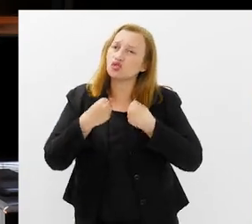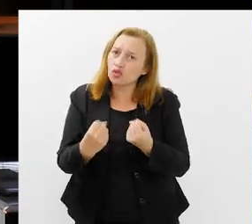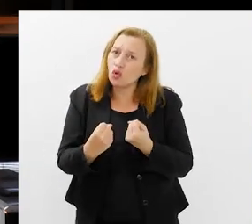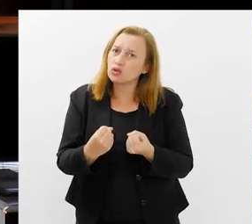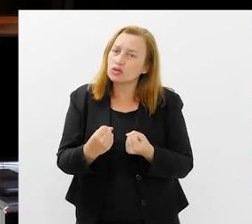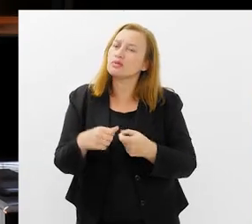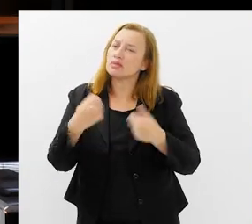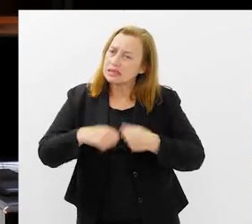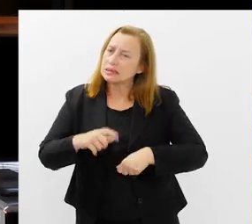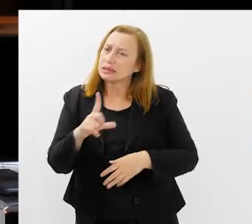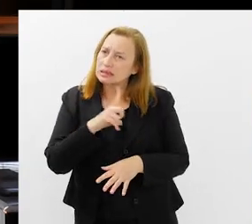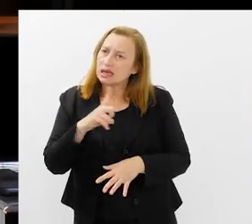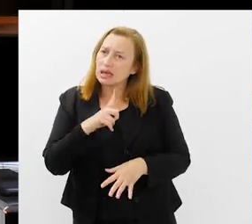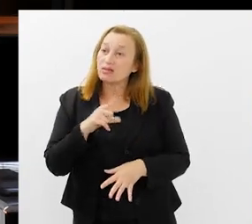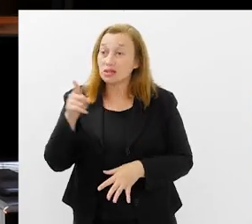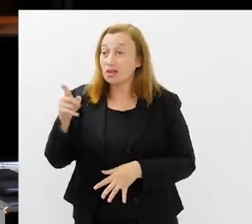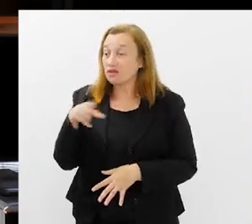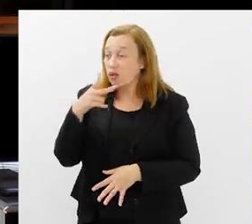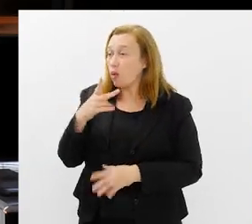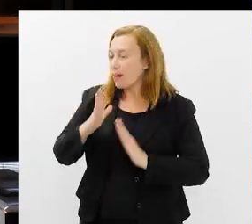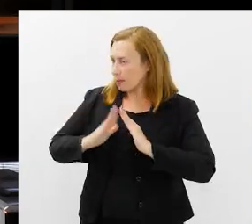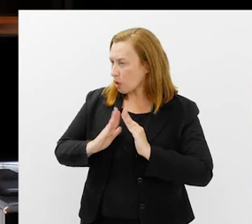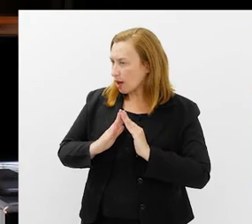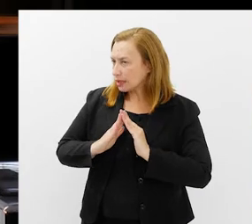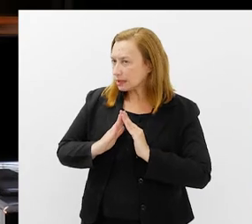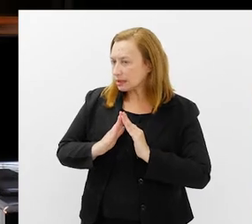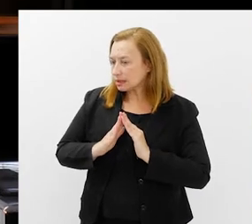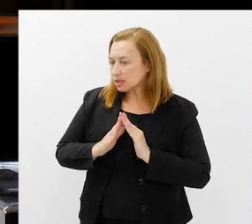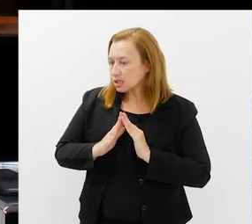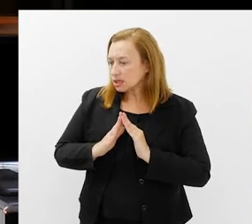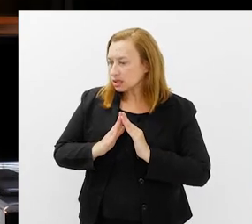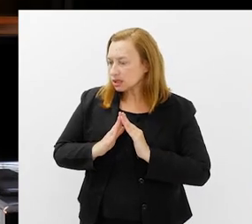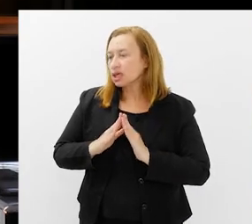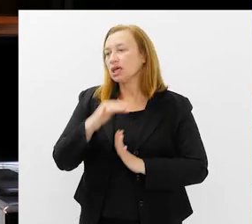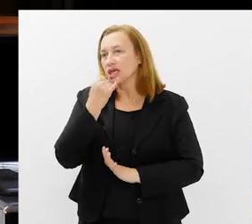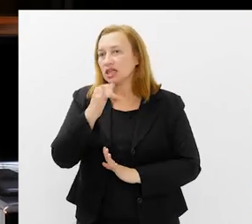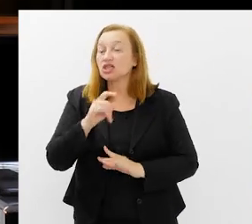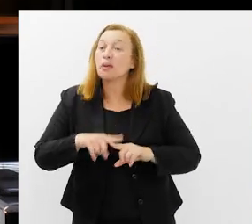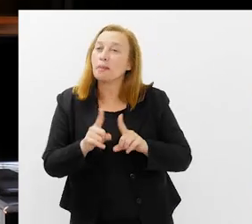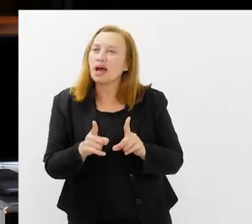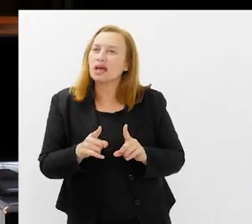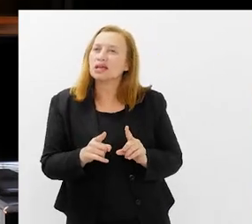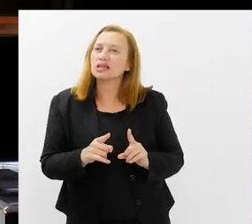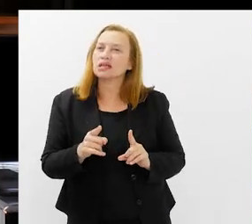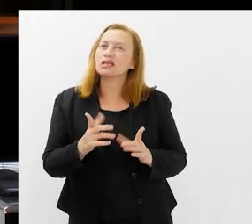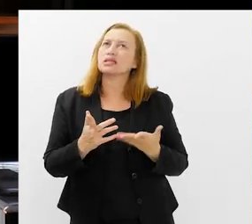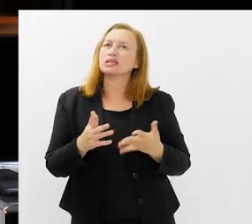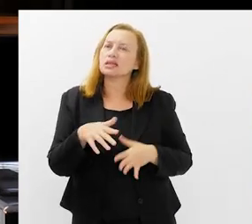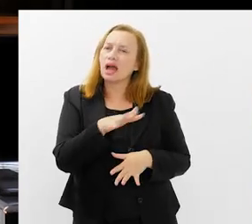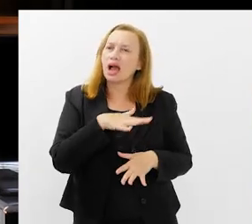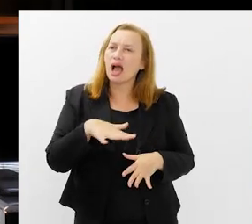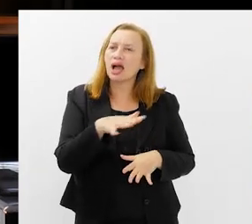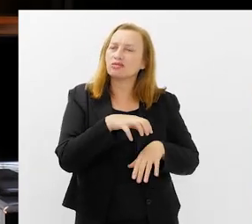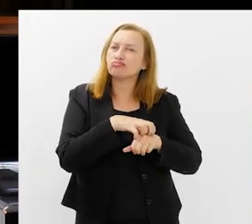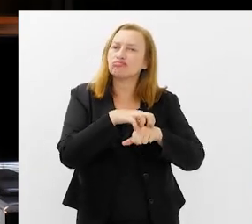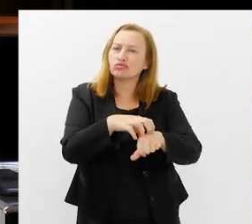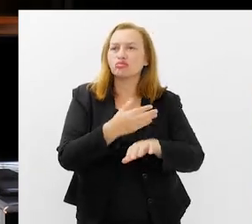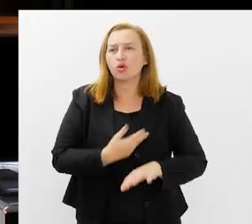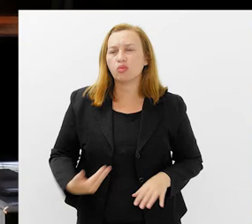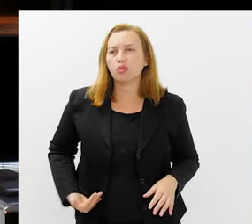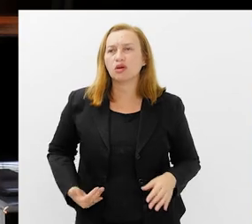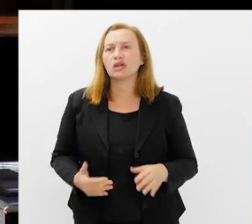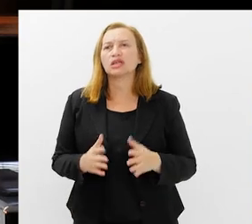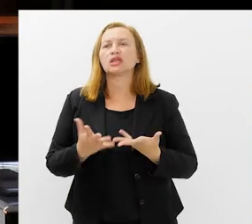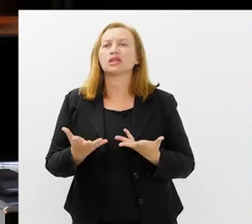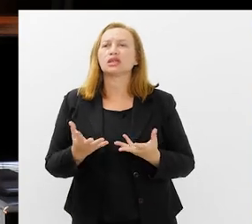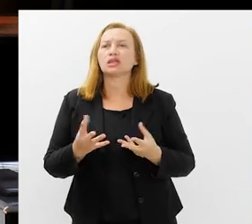o esforço que a gente tem que ter, você citou aí moradia, né, e energia, mas no campo do